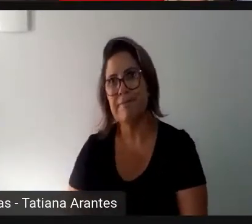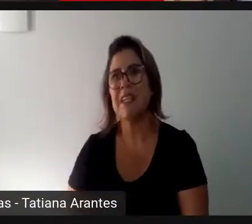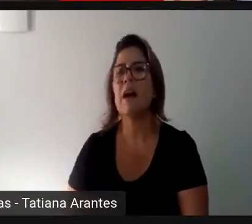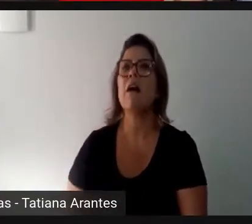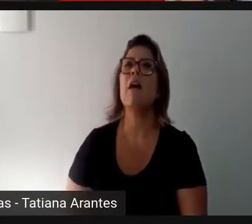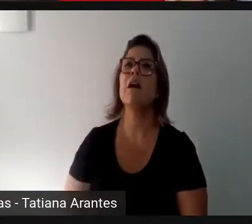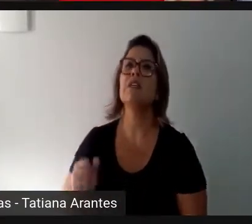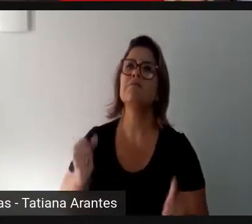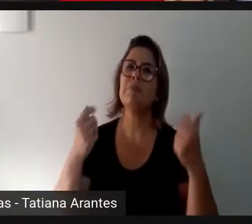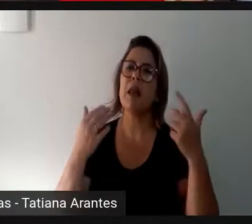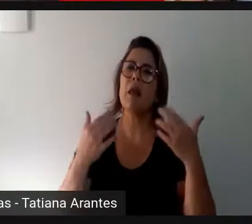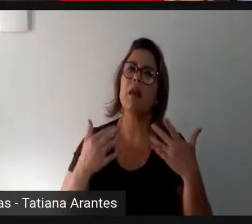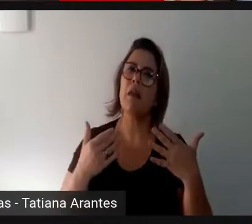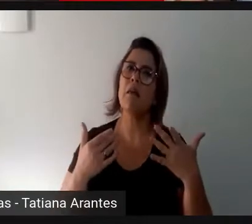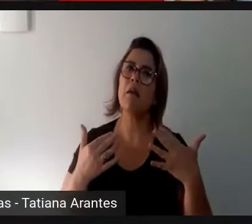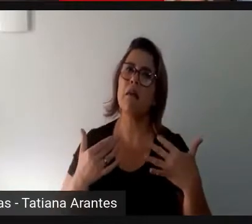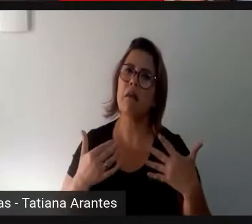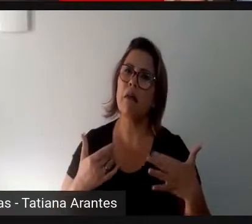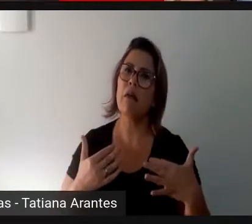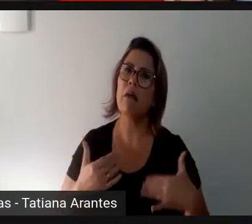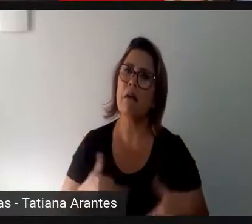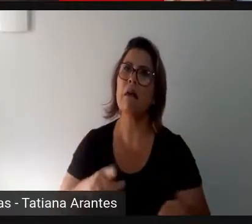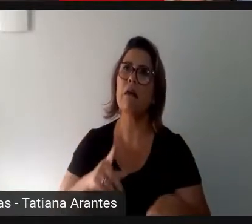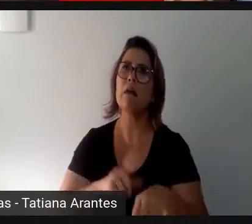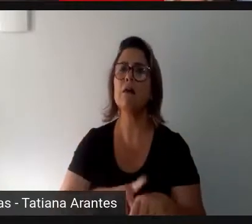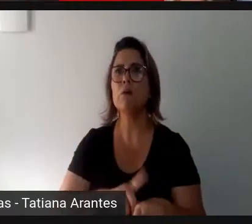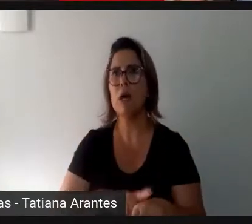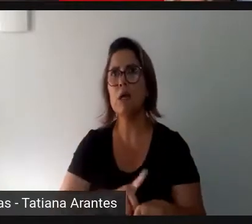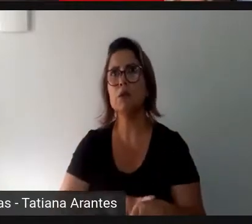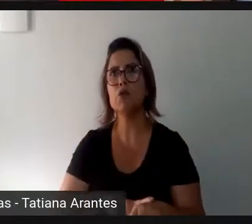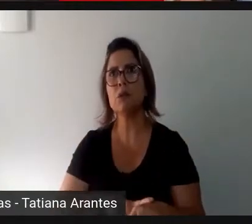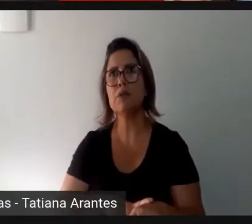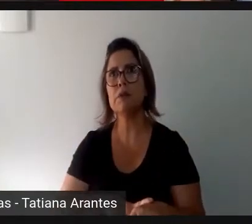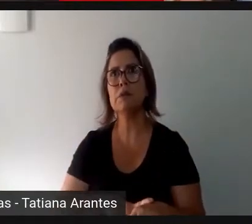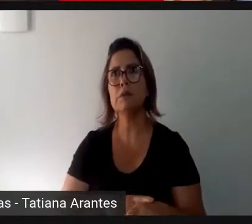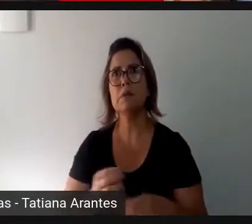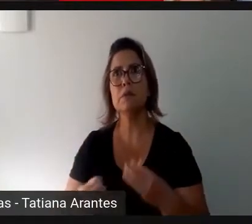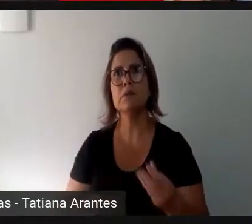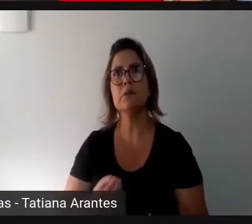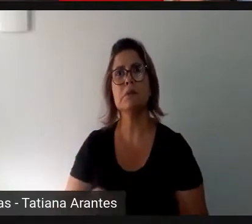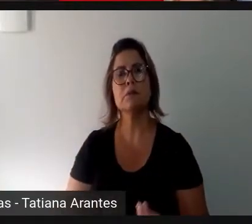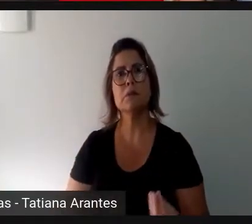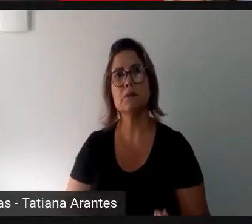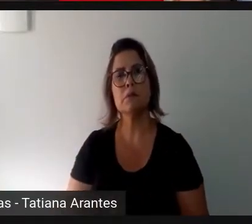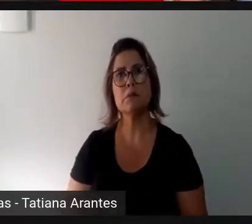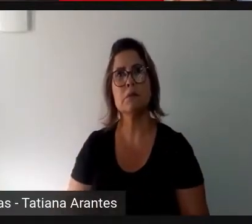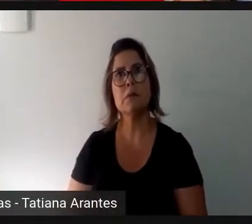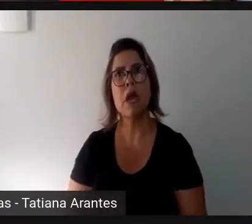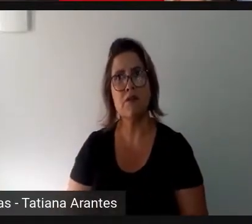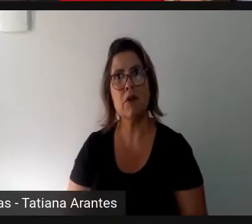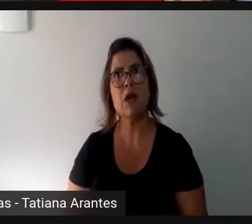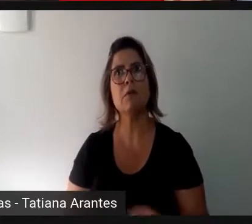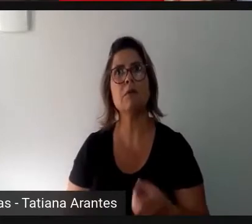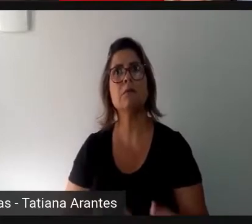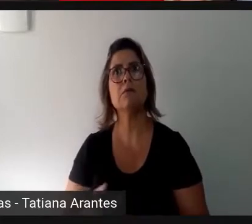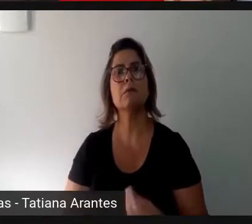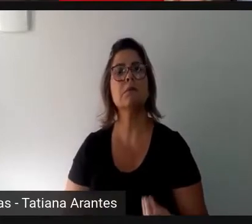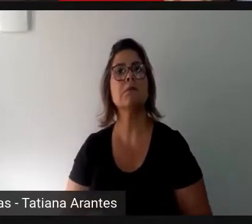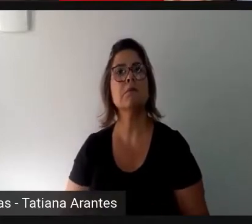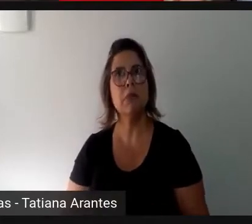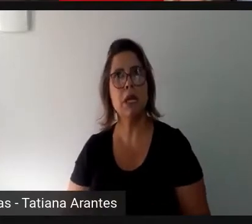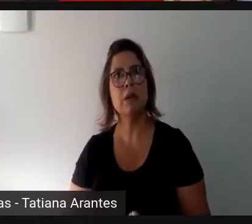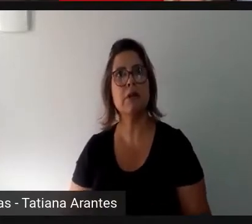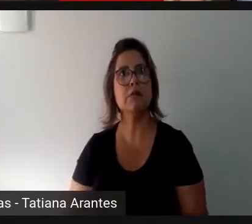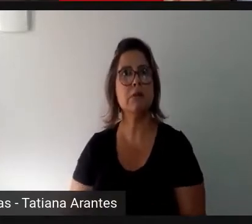toda uma explicação no momento da fiscalização, quando isso já podia estar no ato. Ou o órgão de controle não ia me perguntar, ou se ele